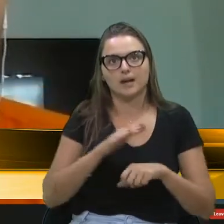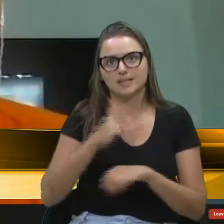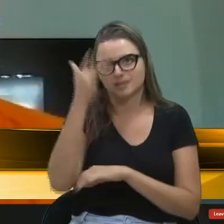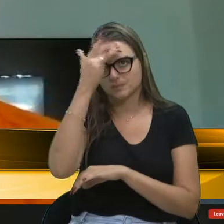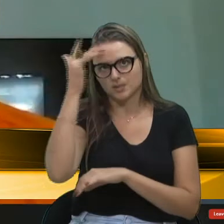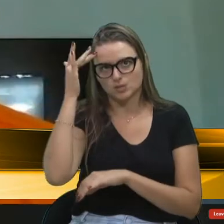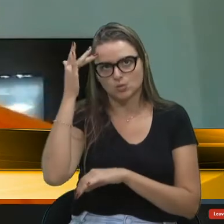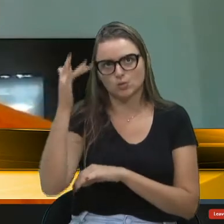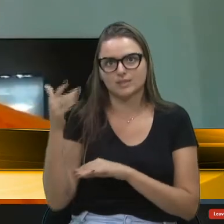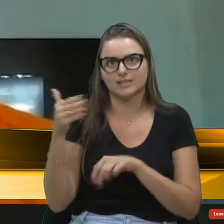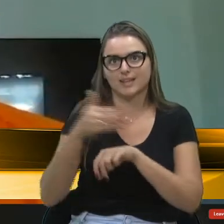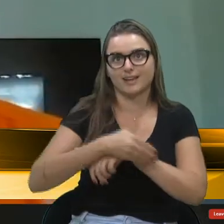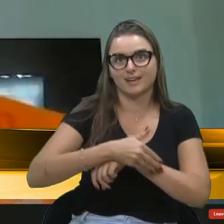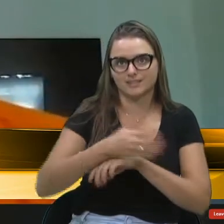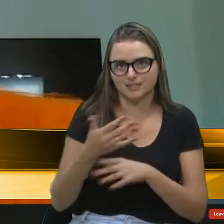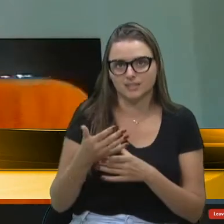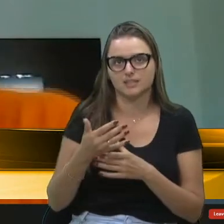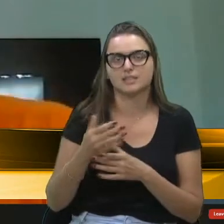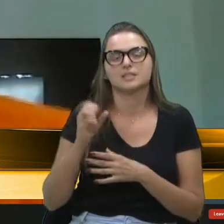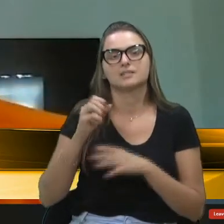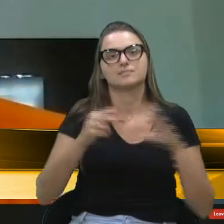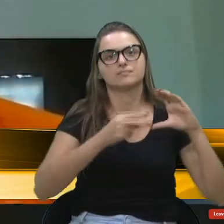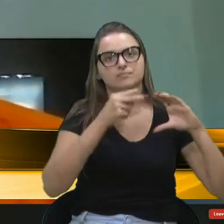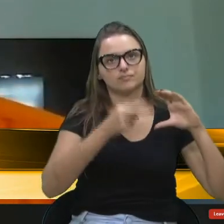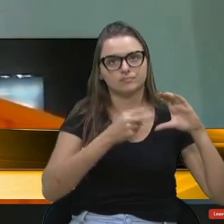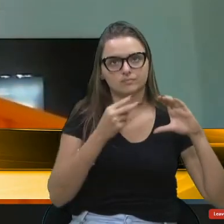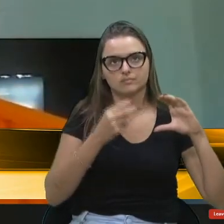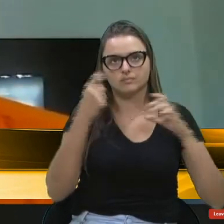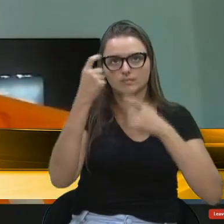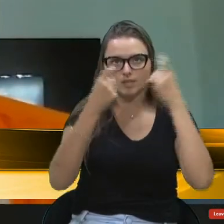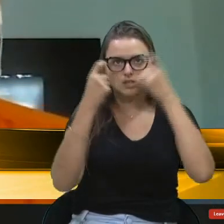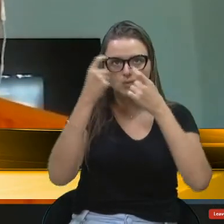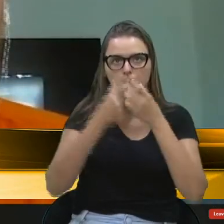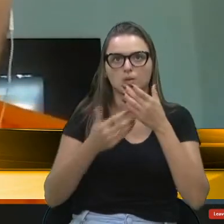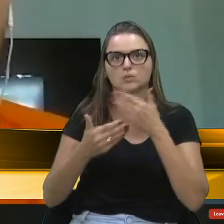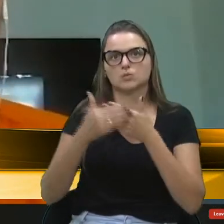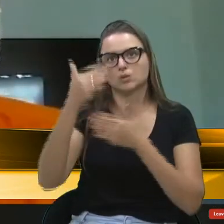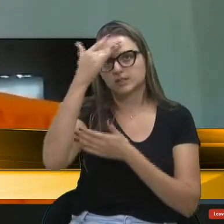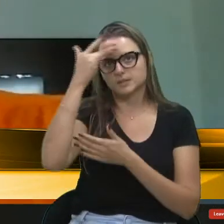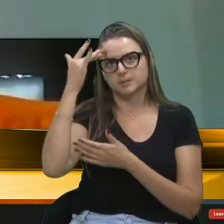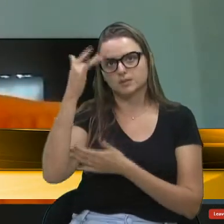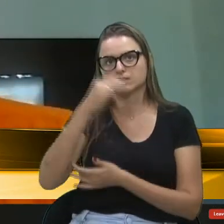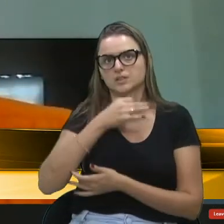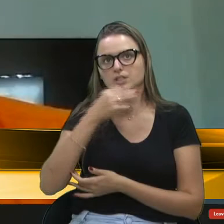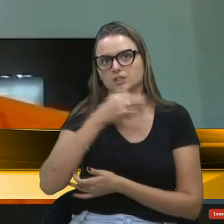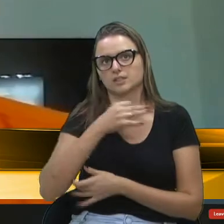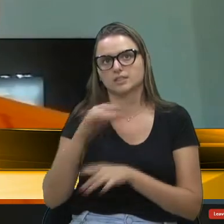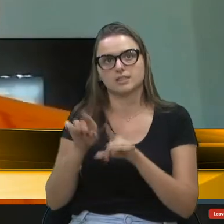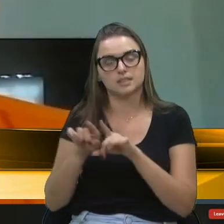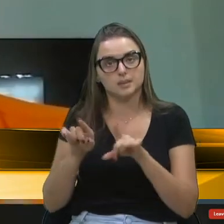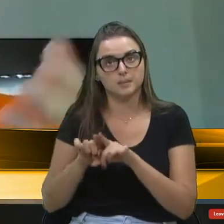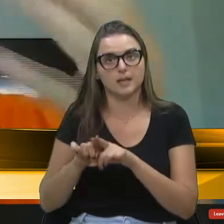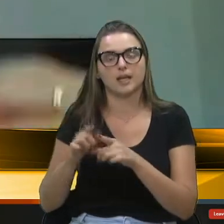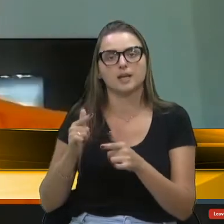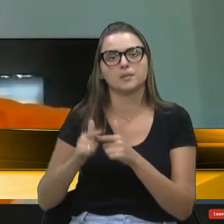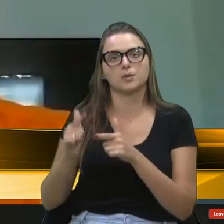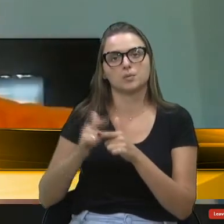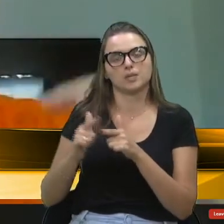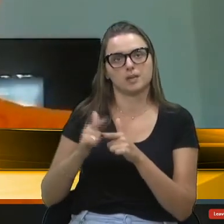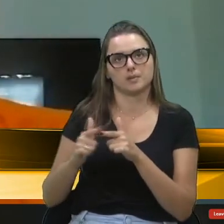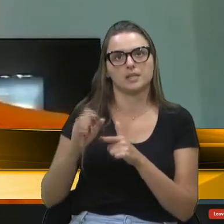Câmara possa se preocupar com esses caxienses que estão passando também desespero, né?